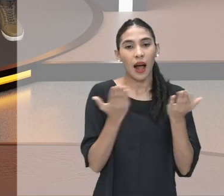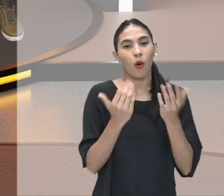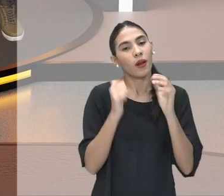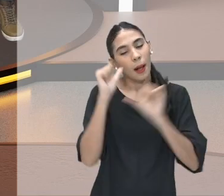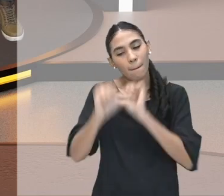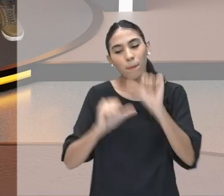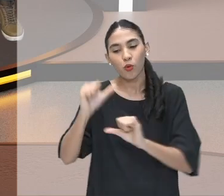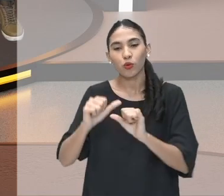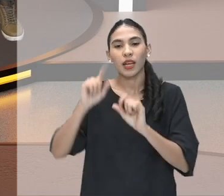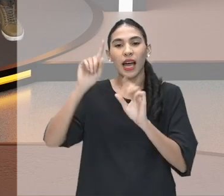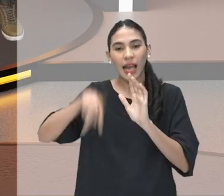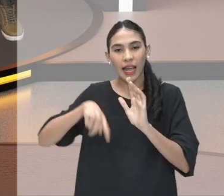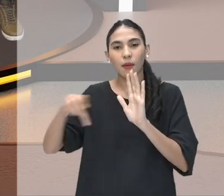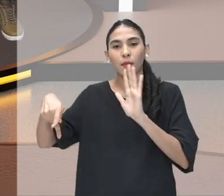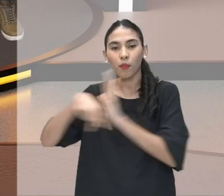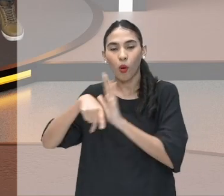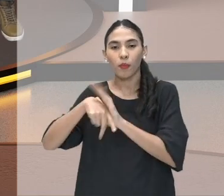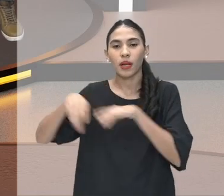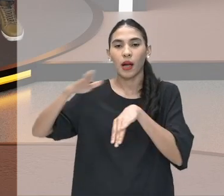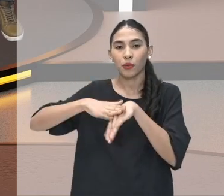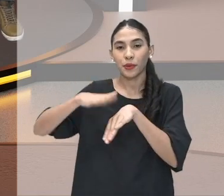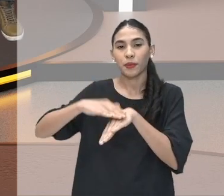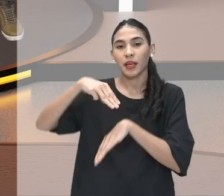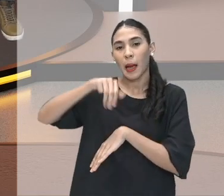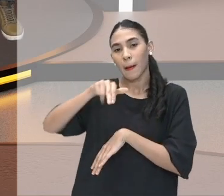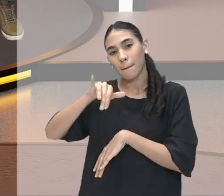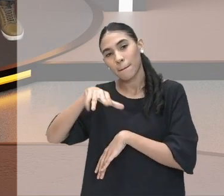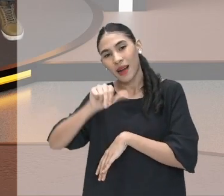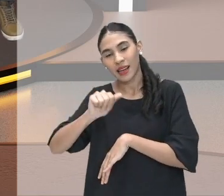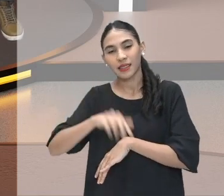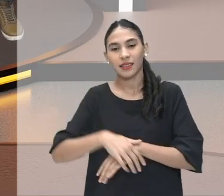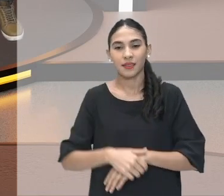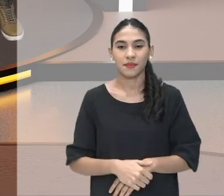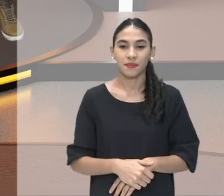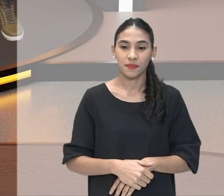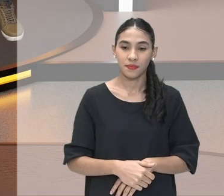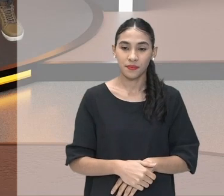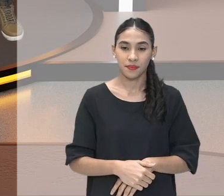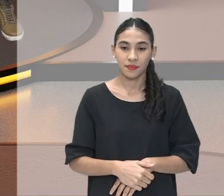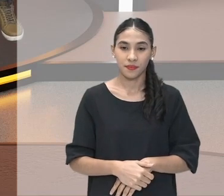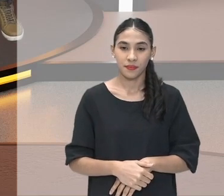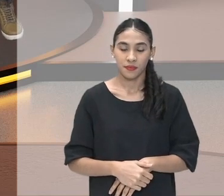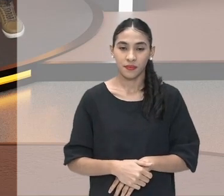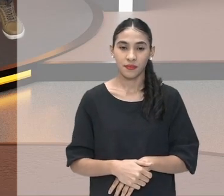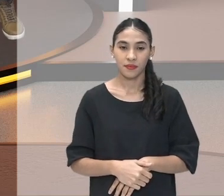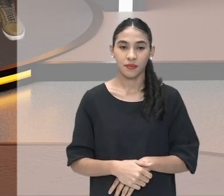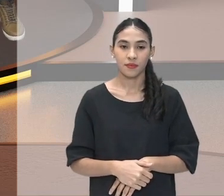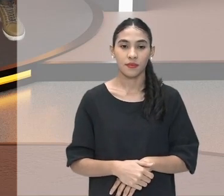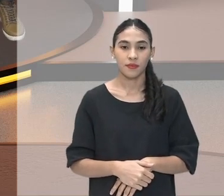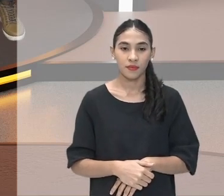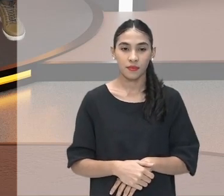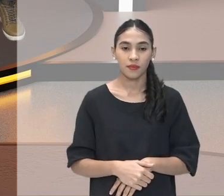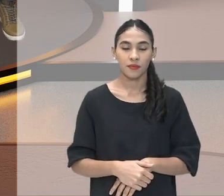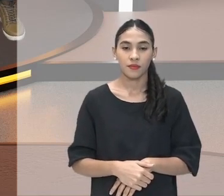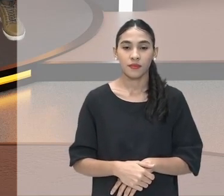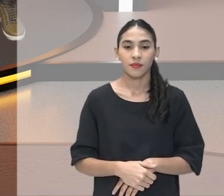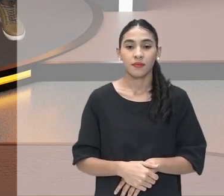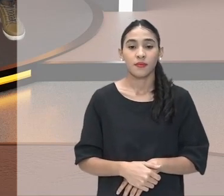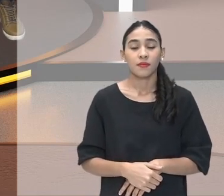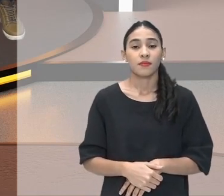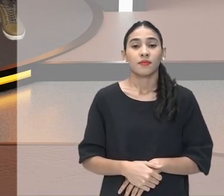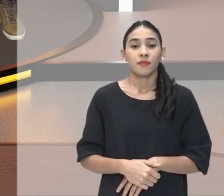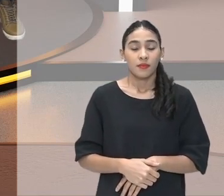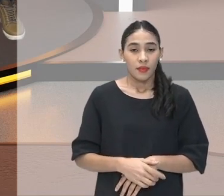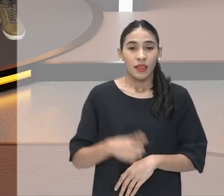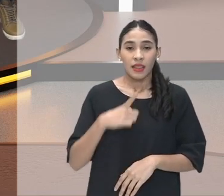da maquinofatura. Não é isso? Muito bem. E aí, vamos chamar o aumento